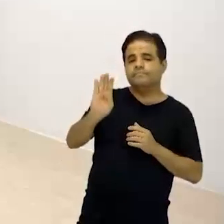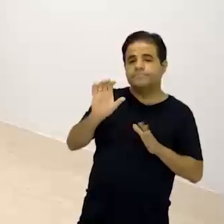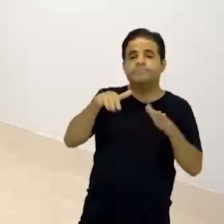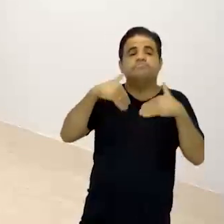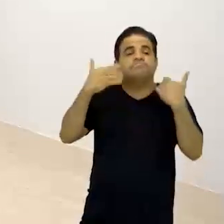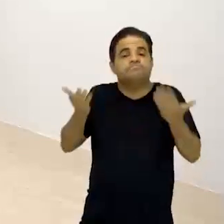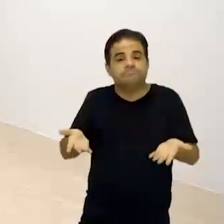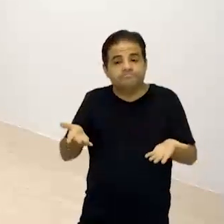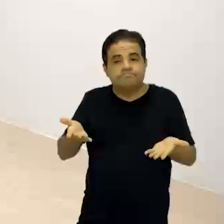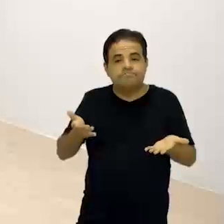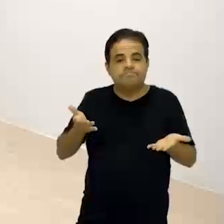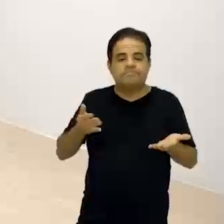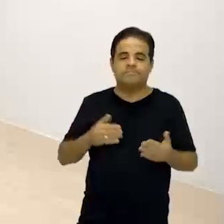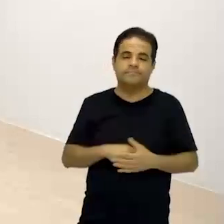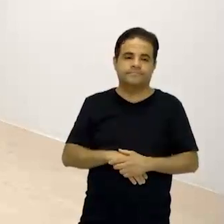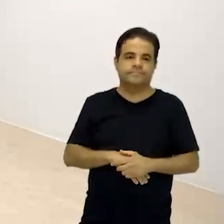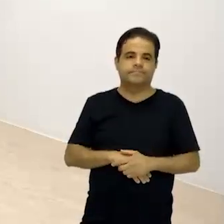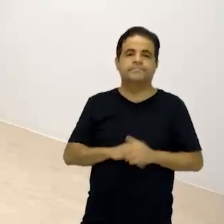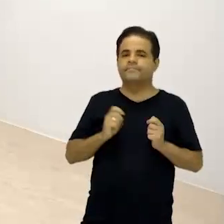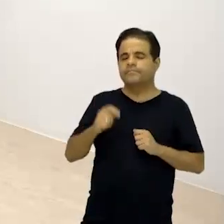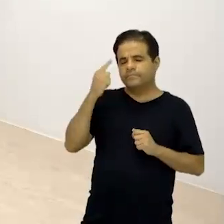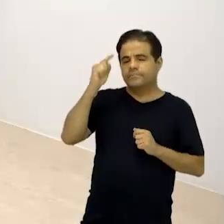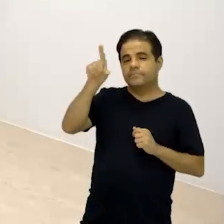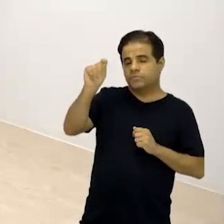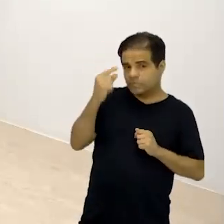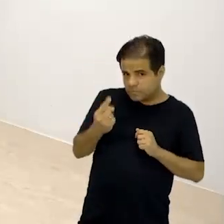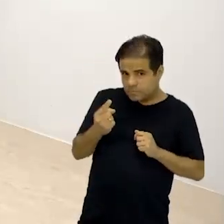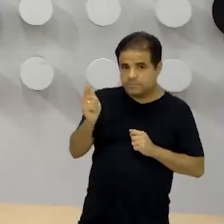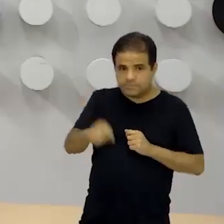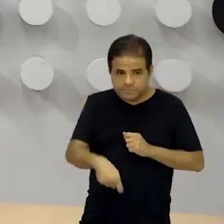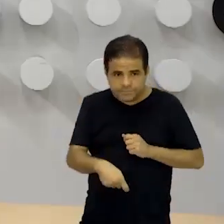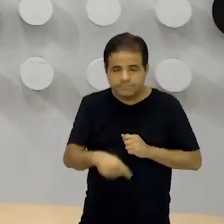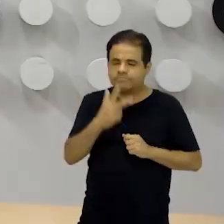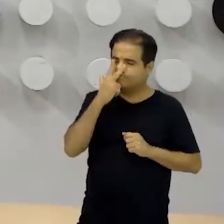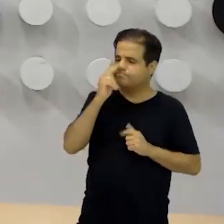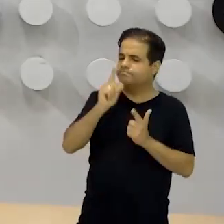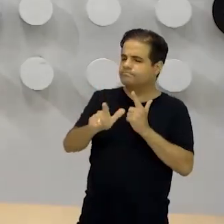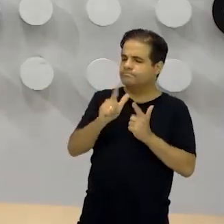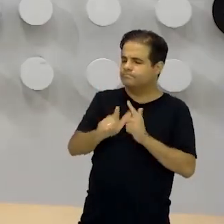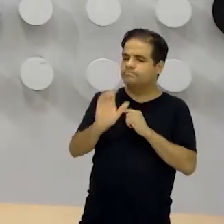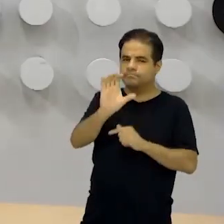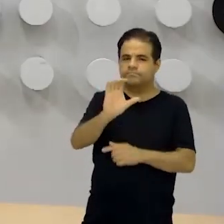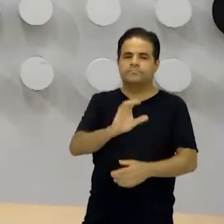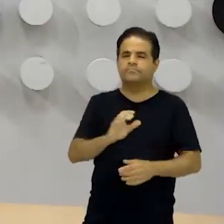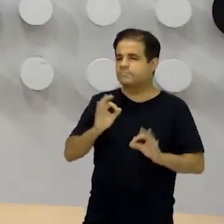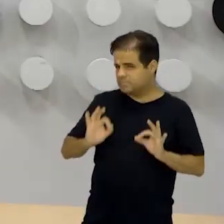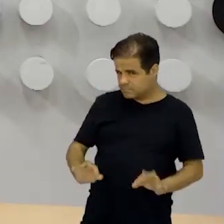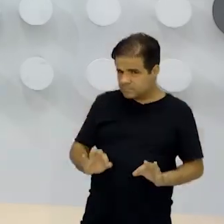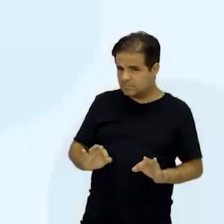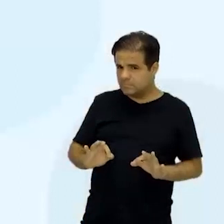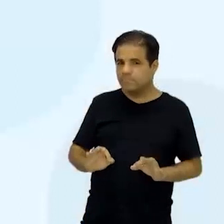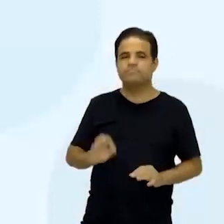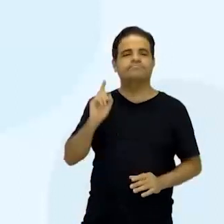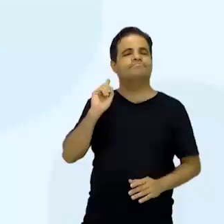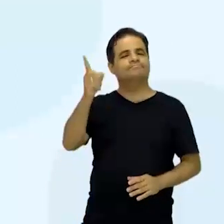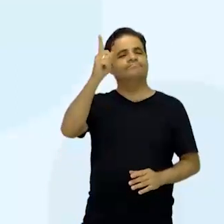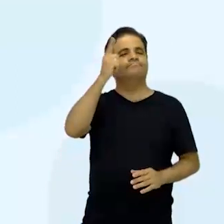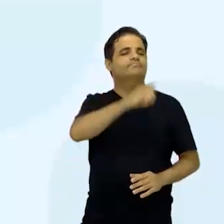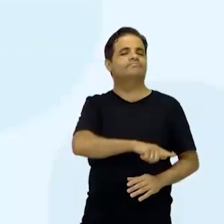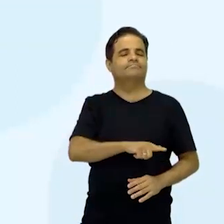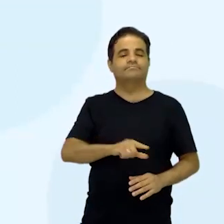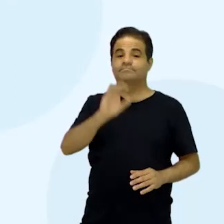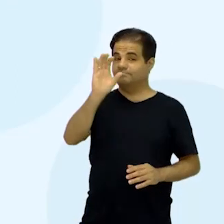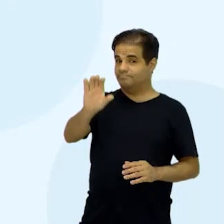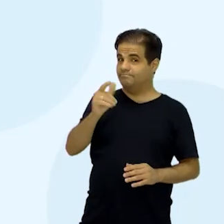gente? A, B ou C? Eu posso votar em uma? Pode. Eu acho que é a letra C. Acertei? Olha só, ganhei